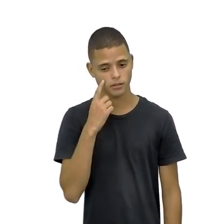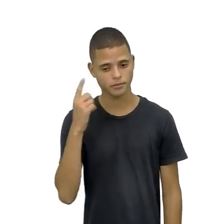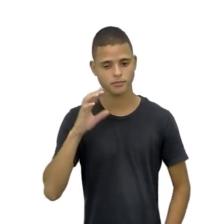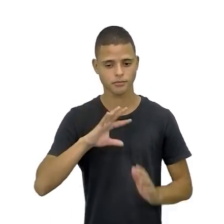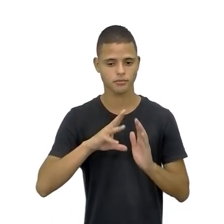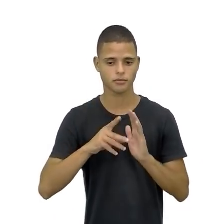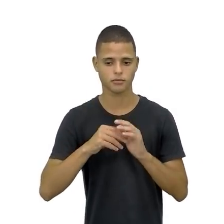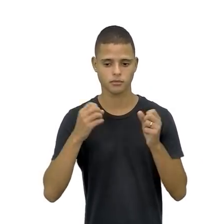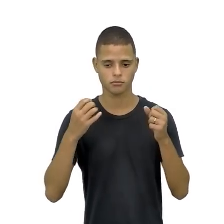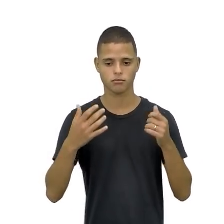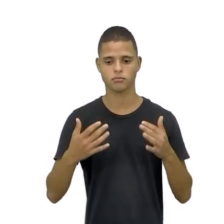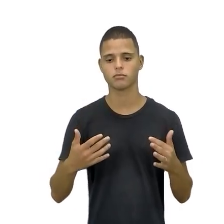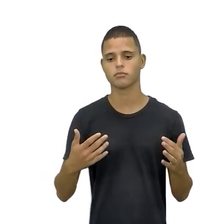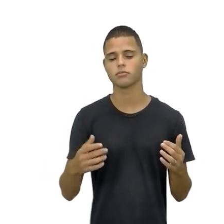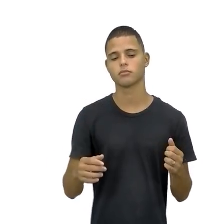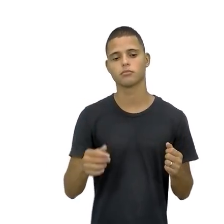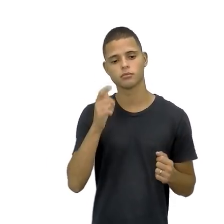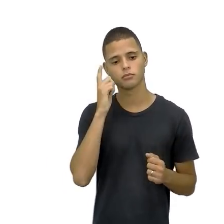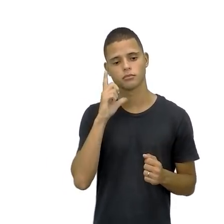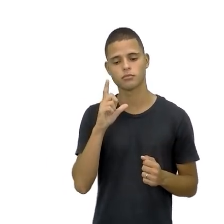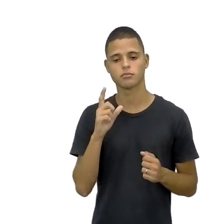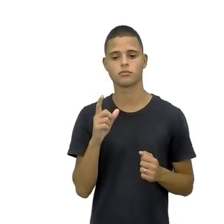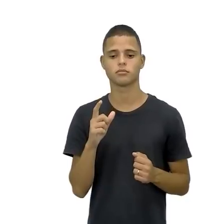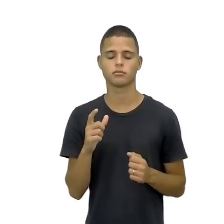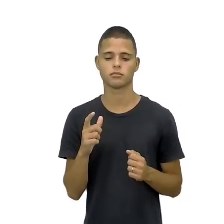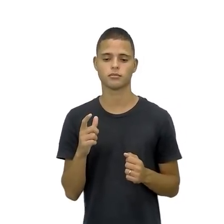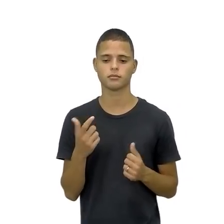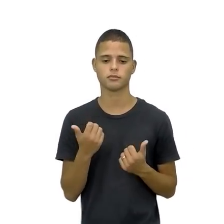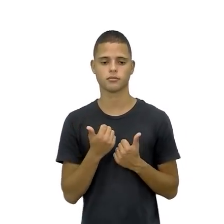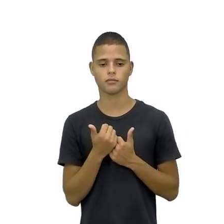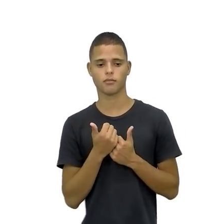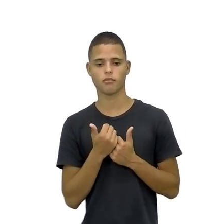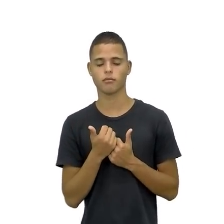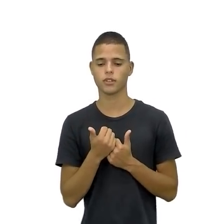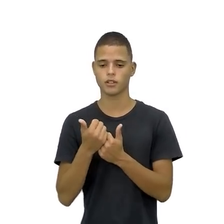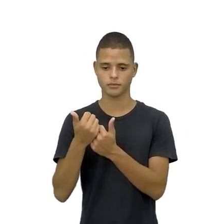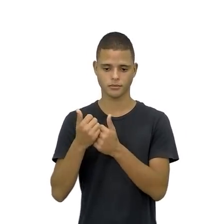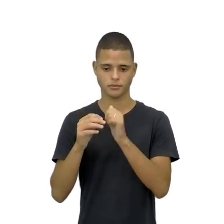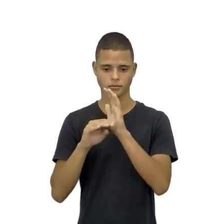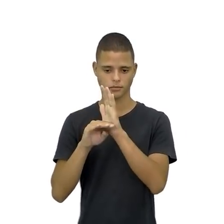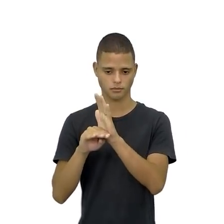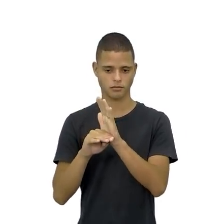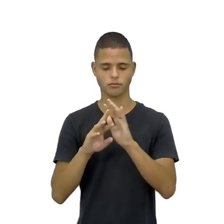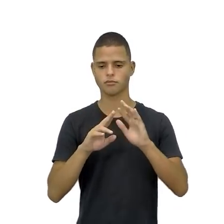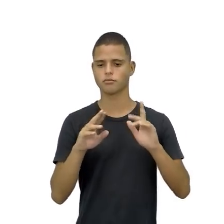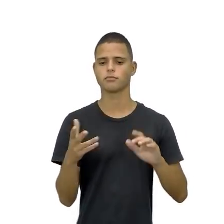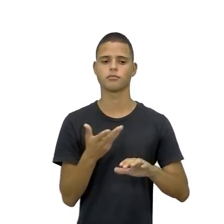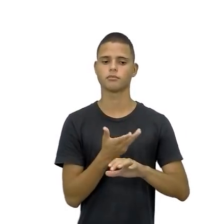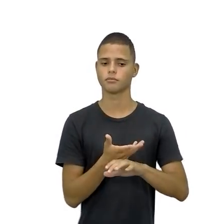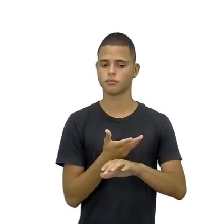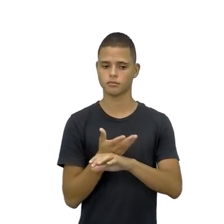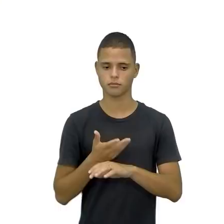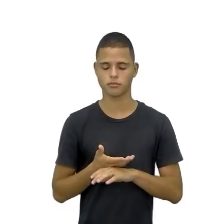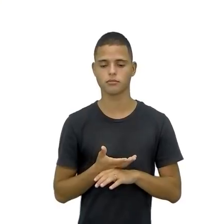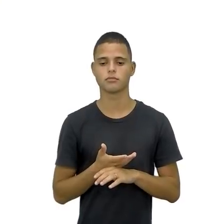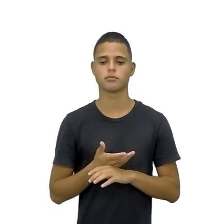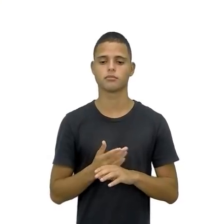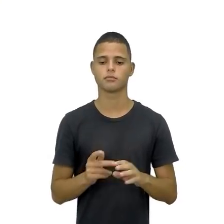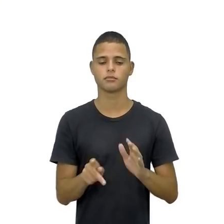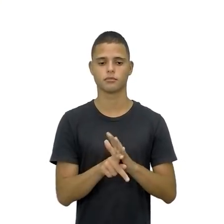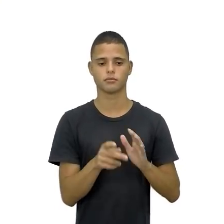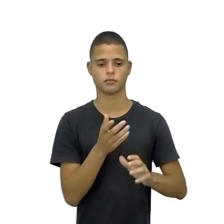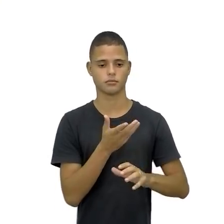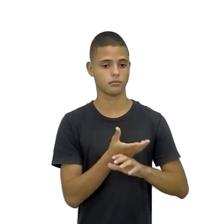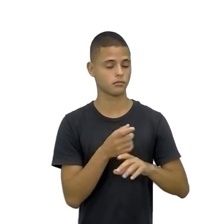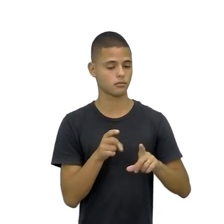de certa maneira, atender a áreas, né, das mesmas áreas, né, relativas à sua disciplina,